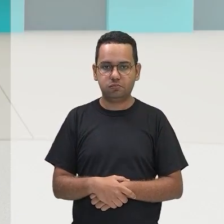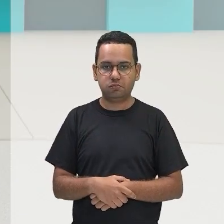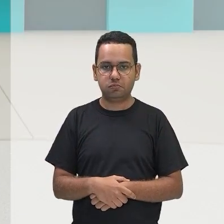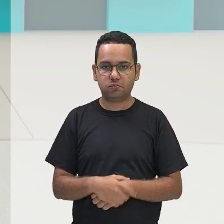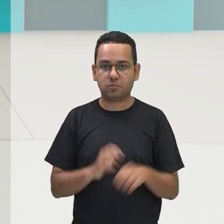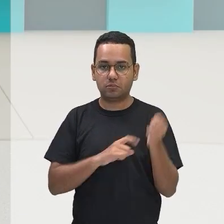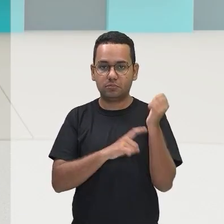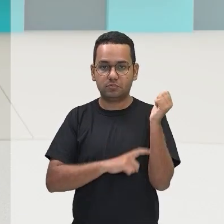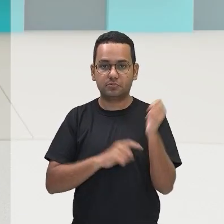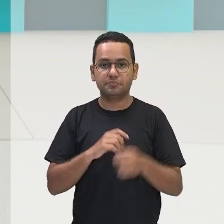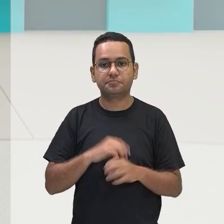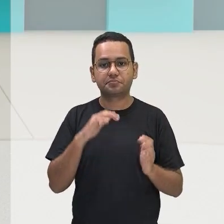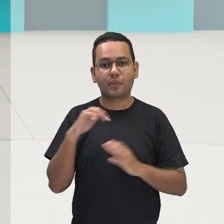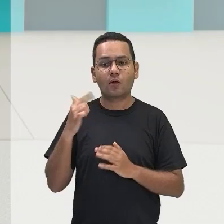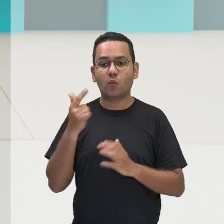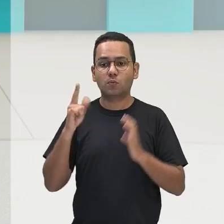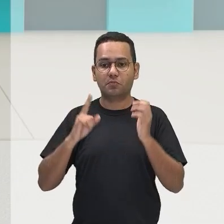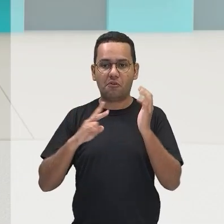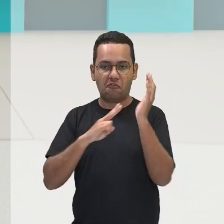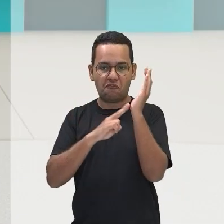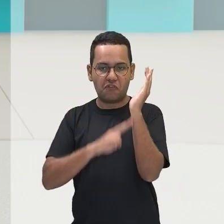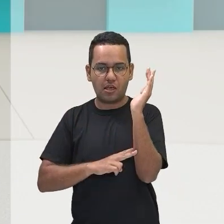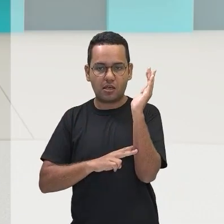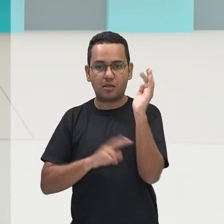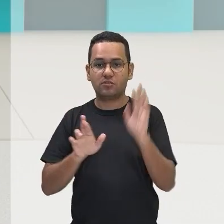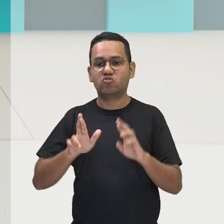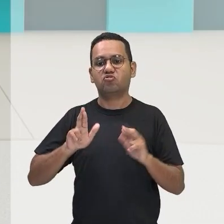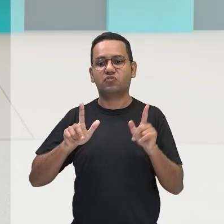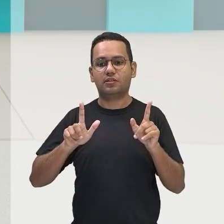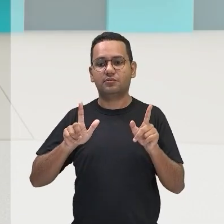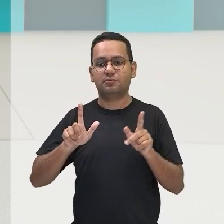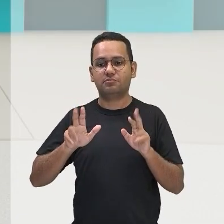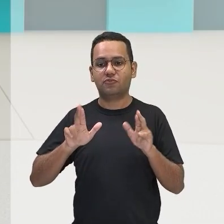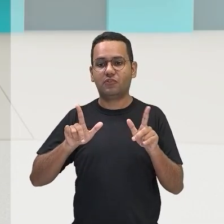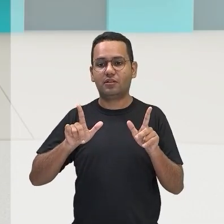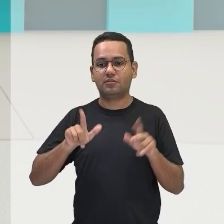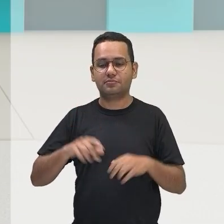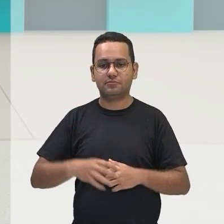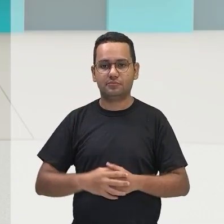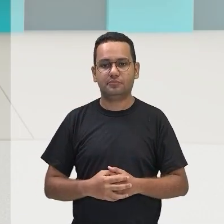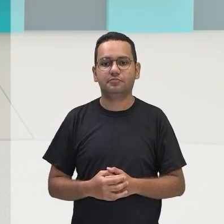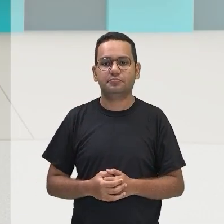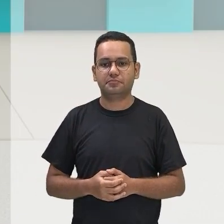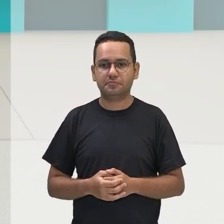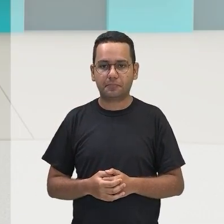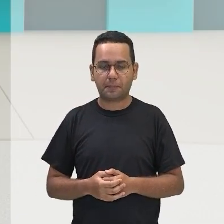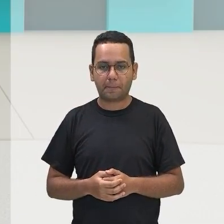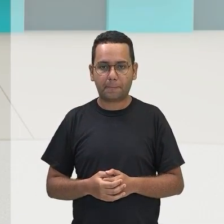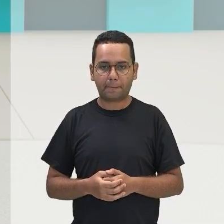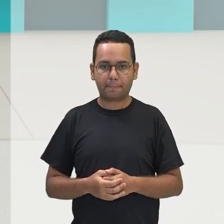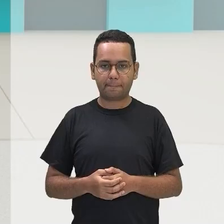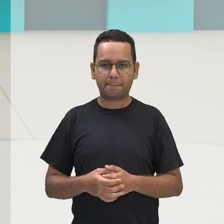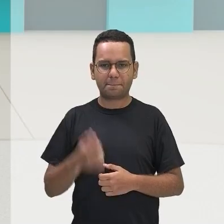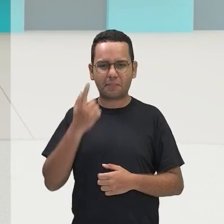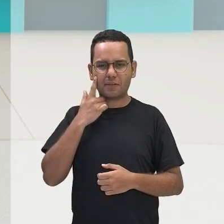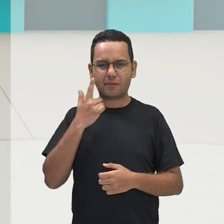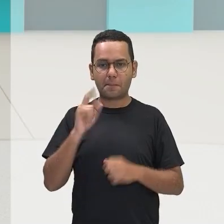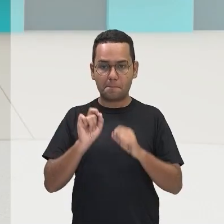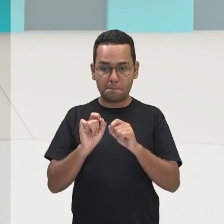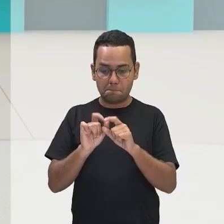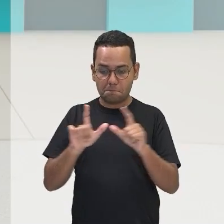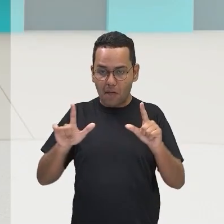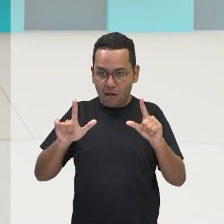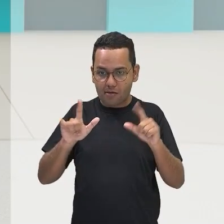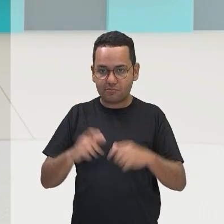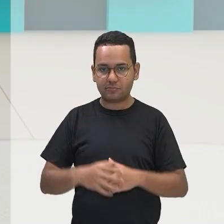sanguíneos aí, ó. As veias já são diferentes. Tá aí, ó, né? Só para vocês, vamos ampliar aqui um pouquinho, né?